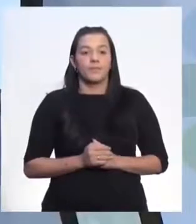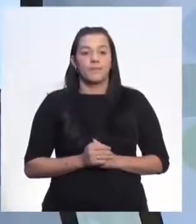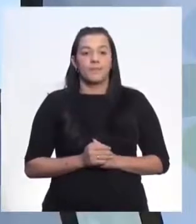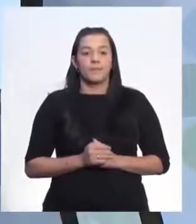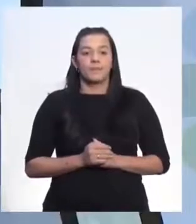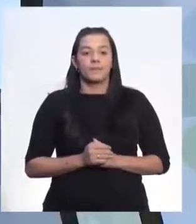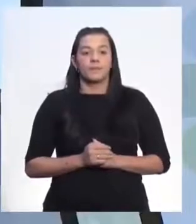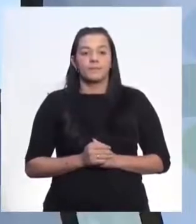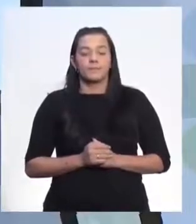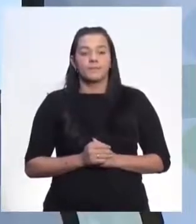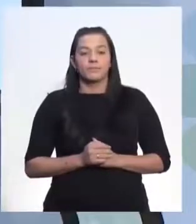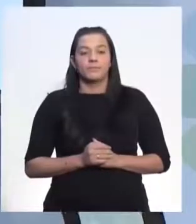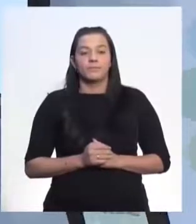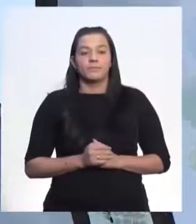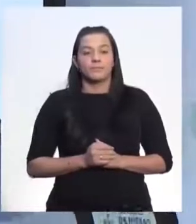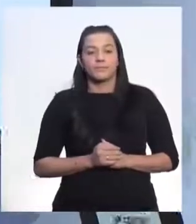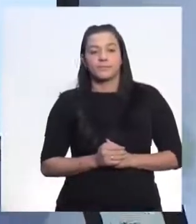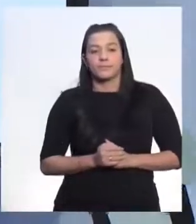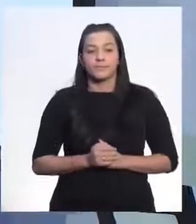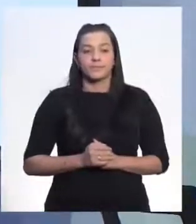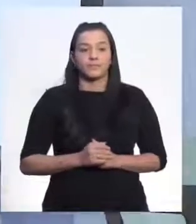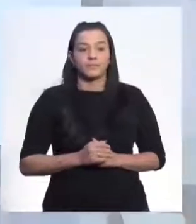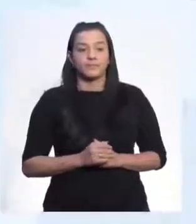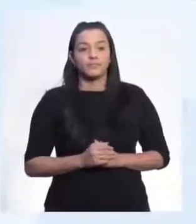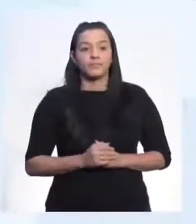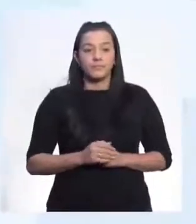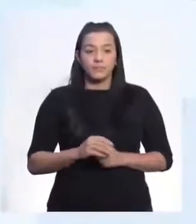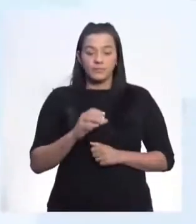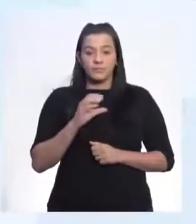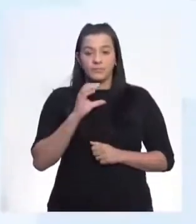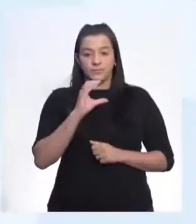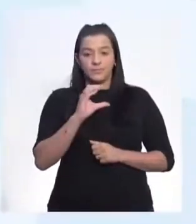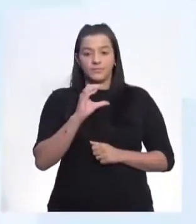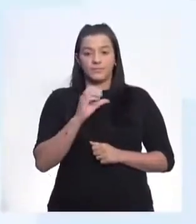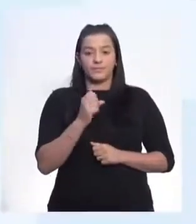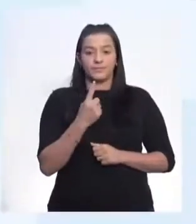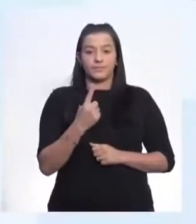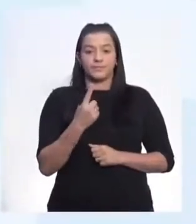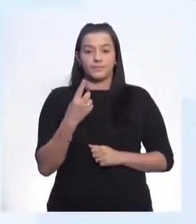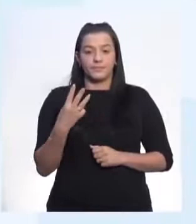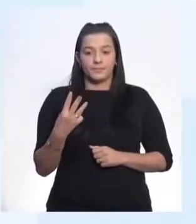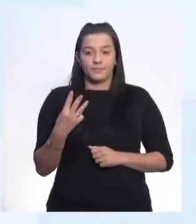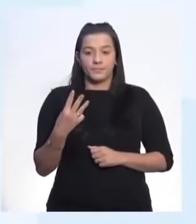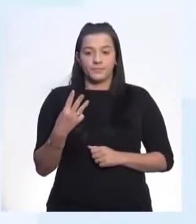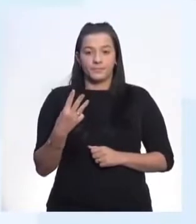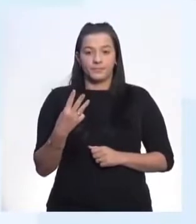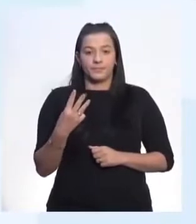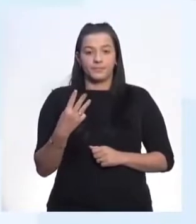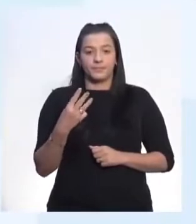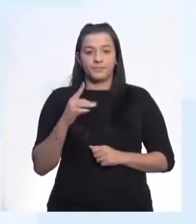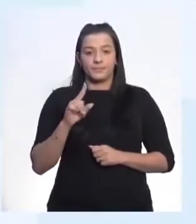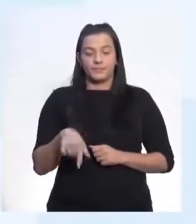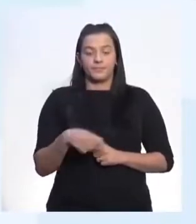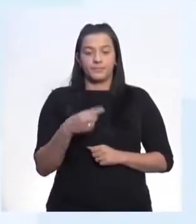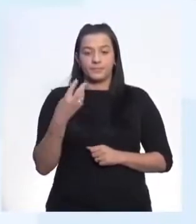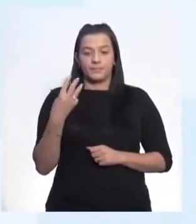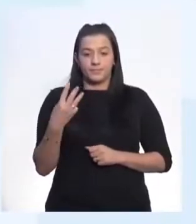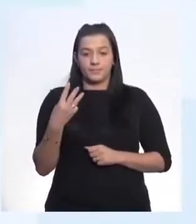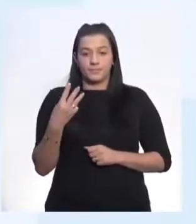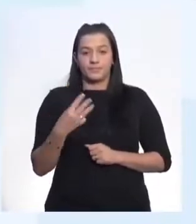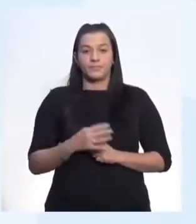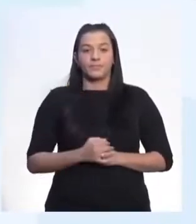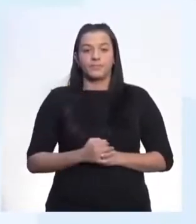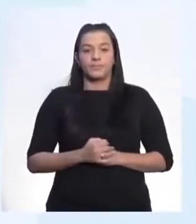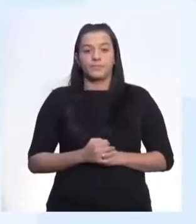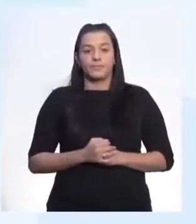comigo. Vou fazer a combinação das 13 camisetas de 3 em 3. Então, eu vou ter